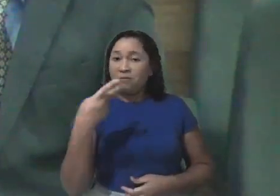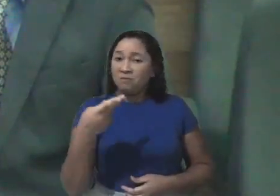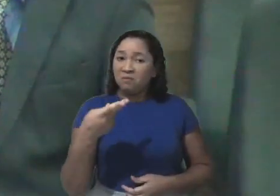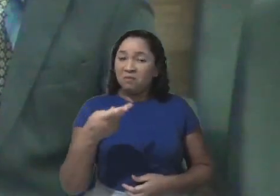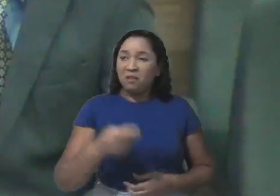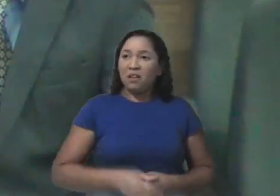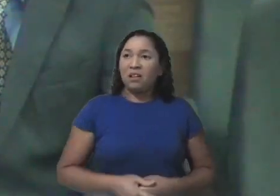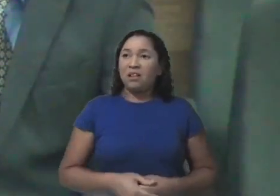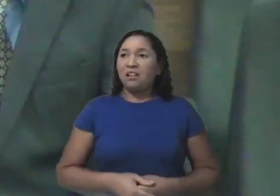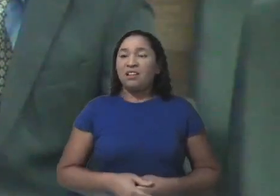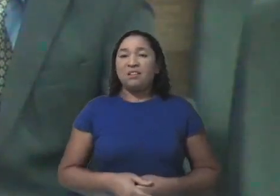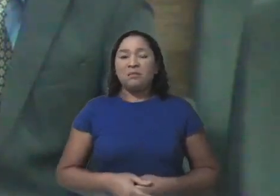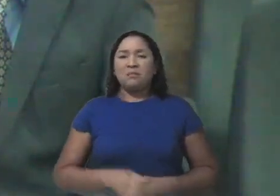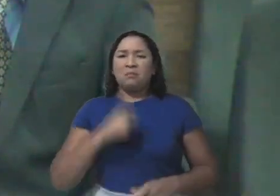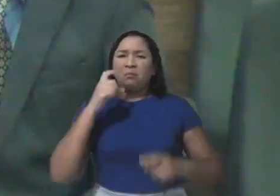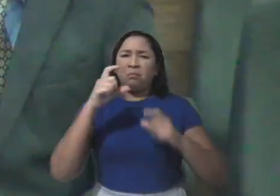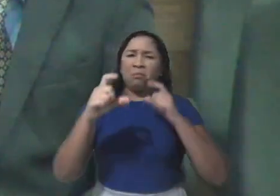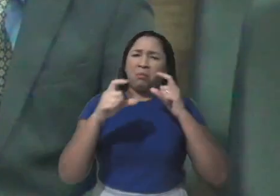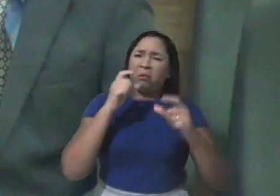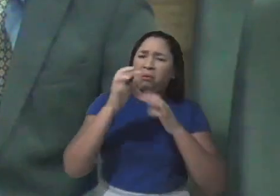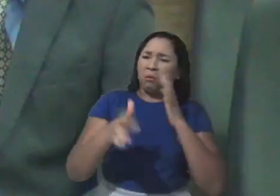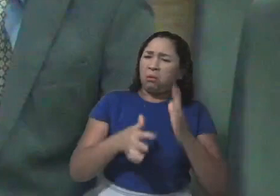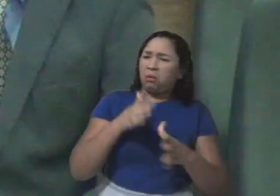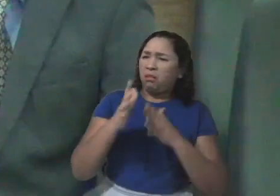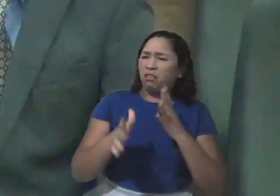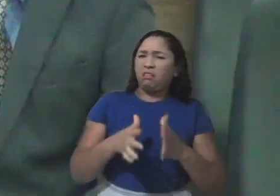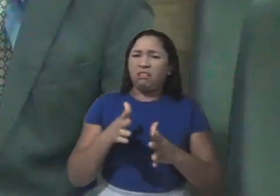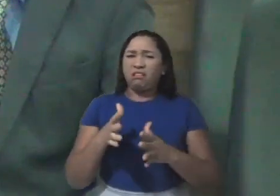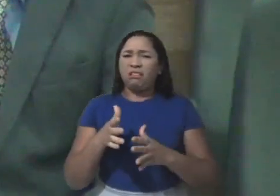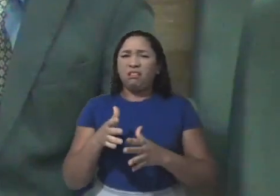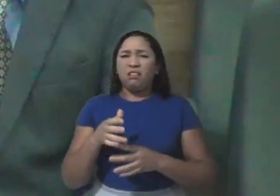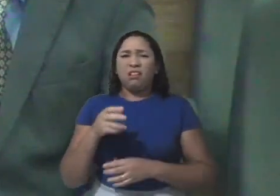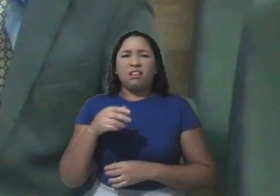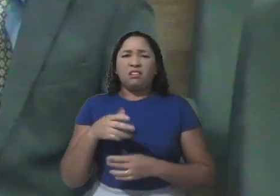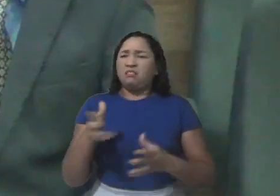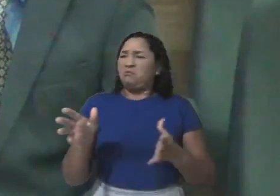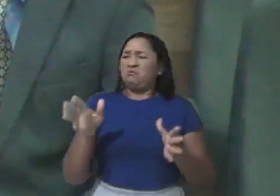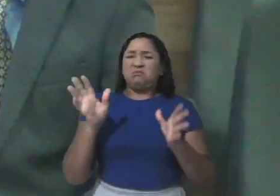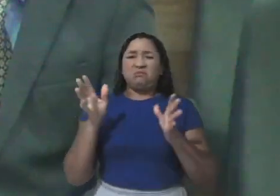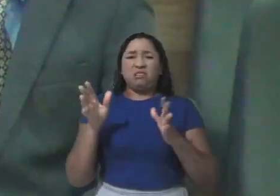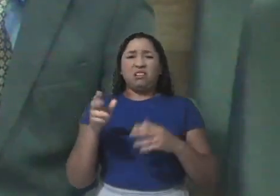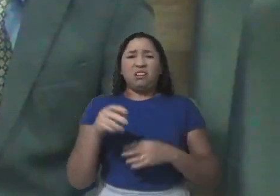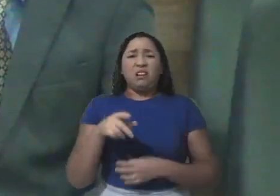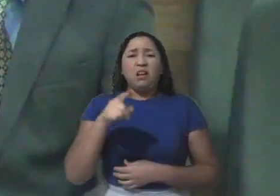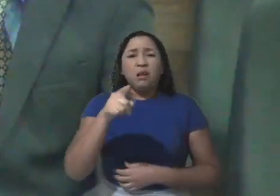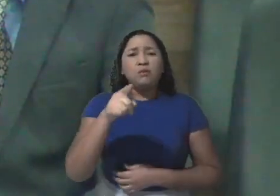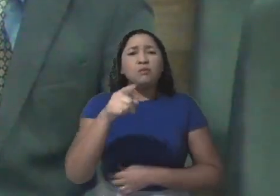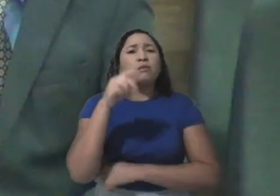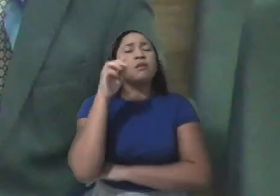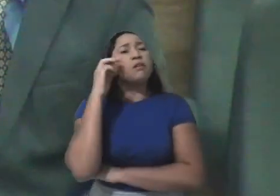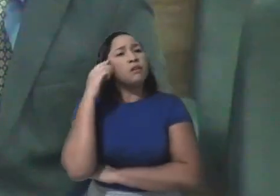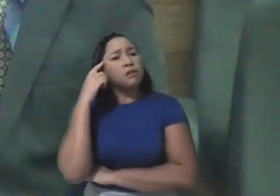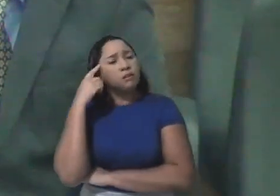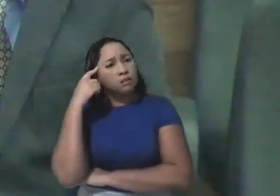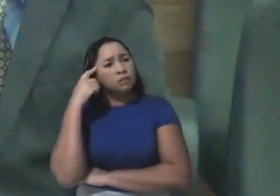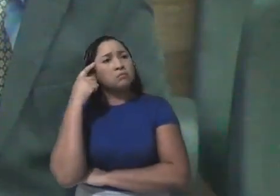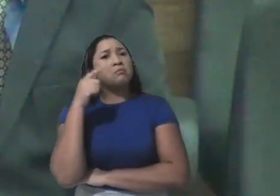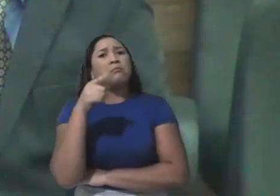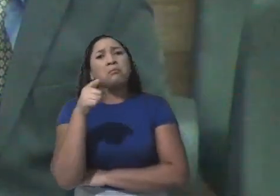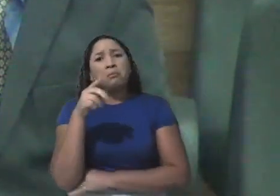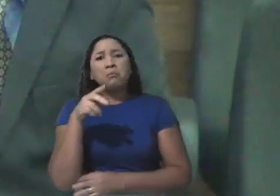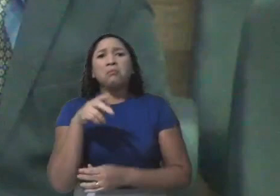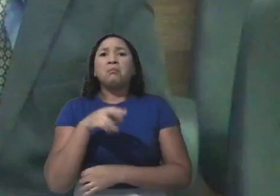né? Mas não é que esse cabo tem razão? E você está crendo de uma forma